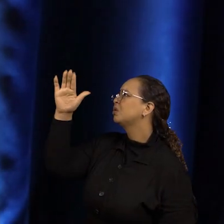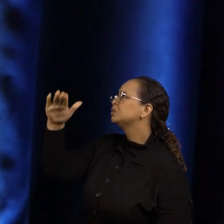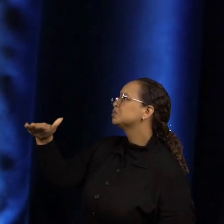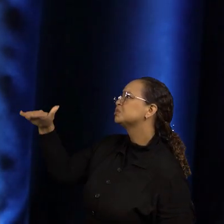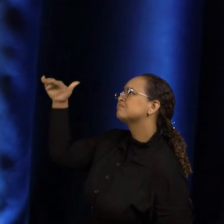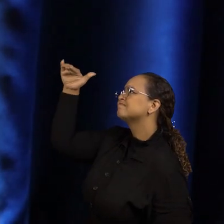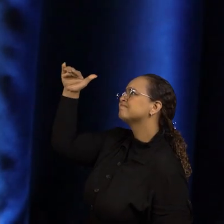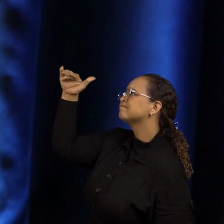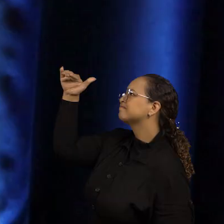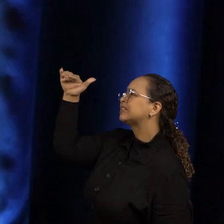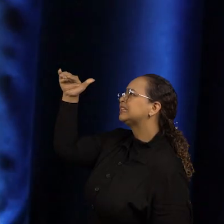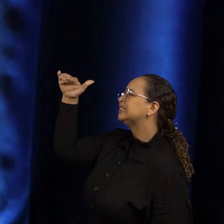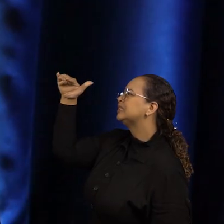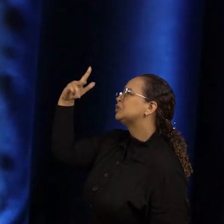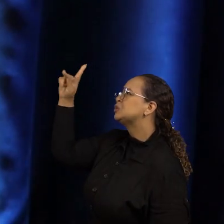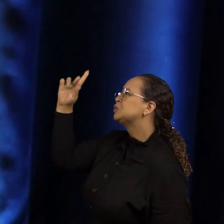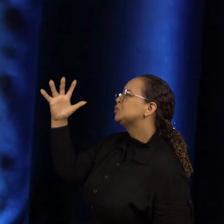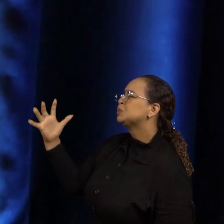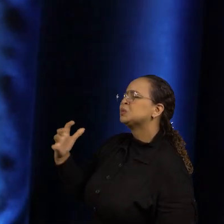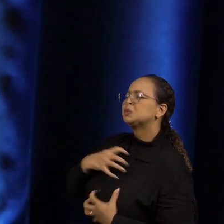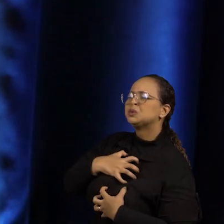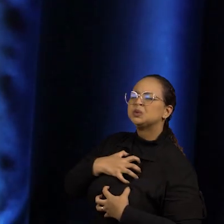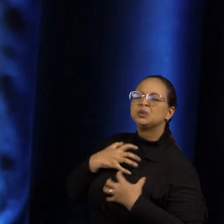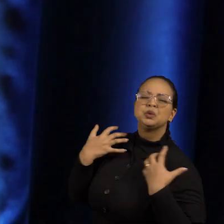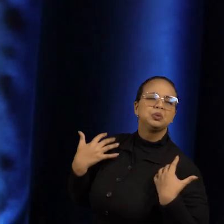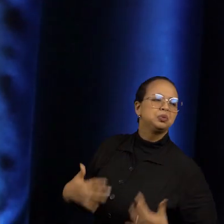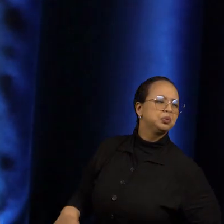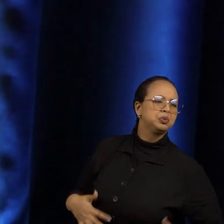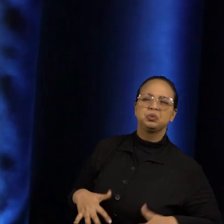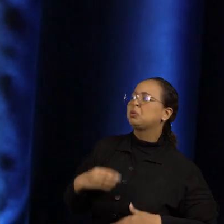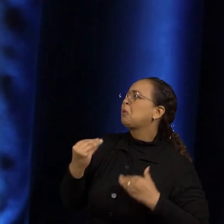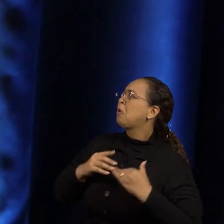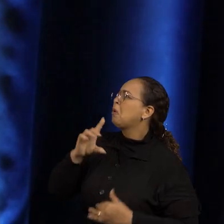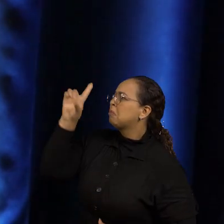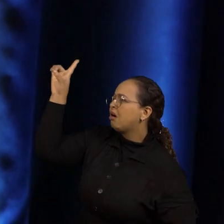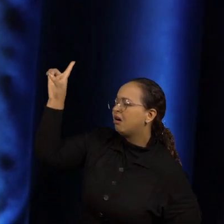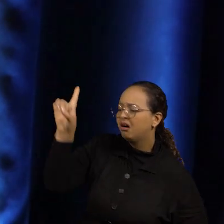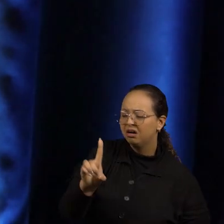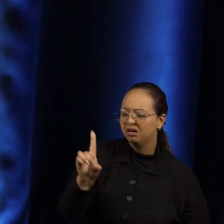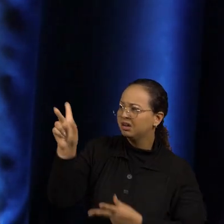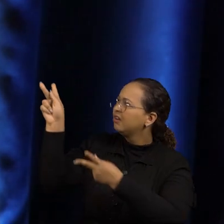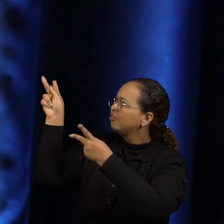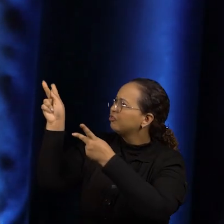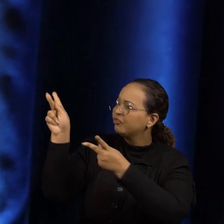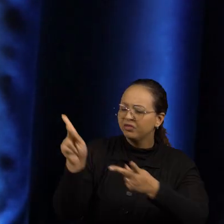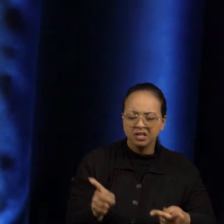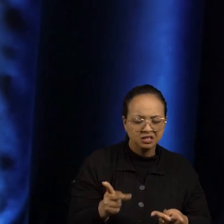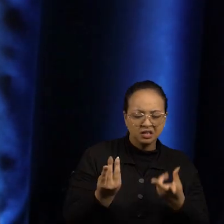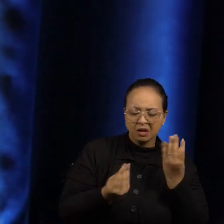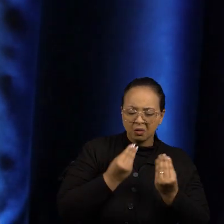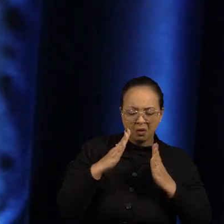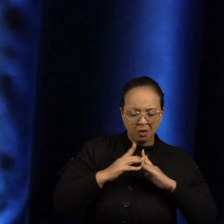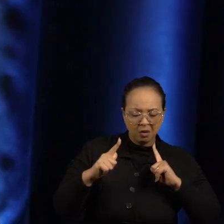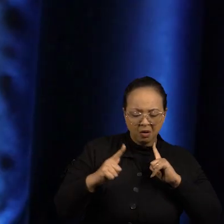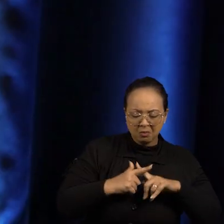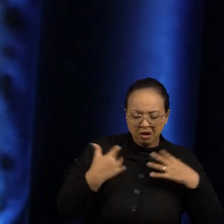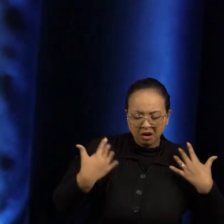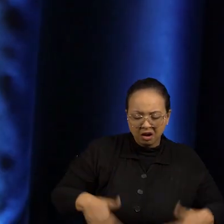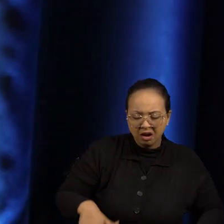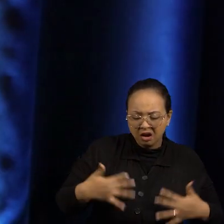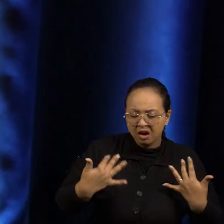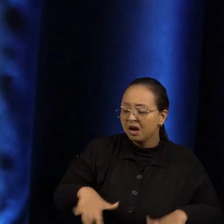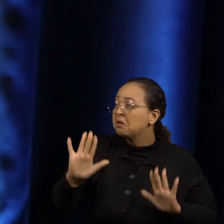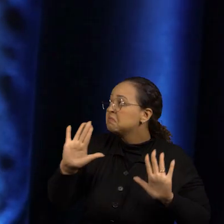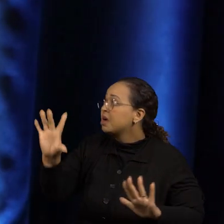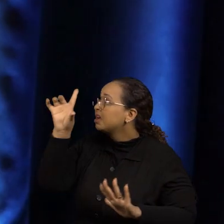não comporta a tua presença, quanto mais o que eu estou fazendo. Mas Deus desceu, né? Deus operou ali. Então,